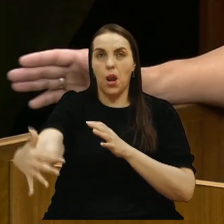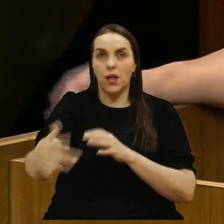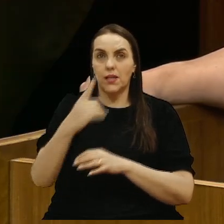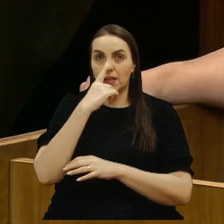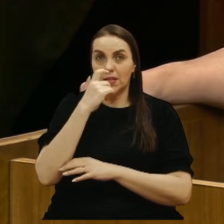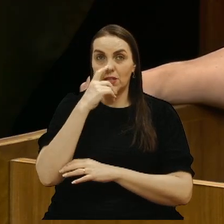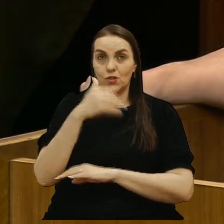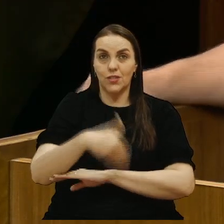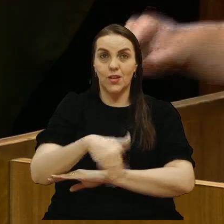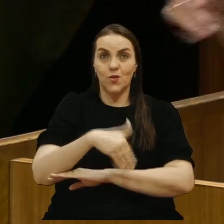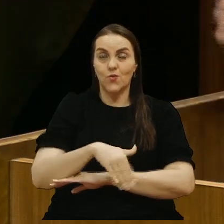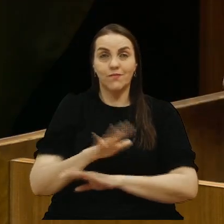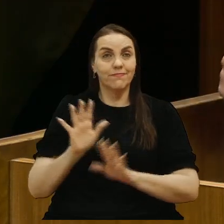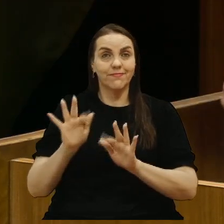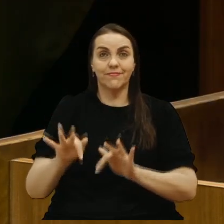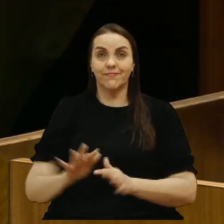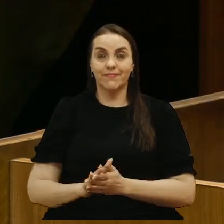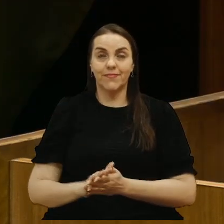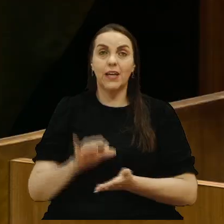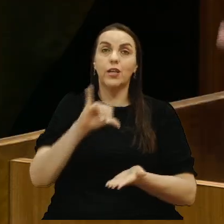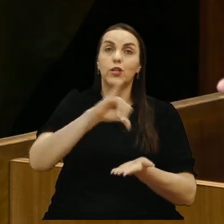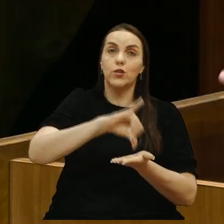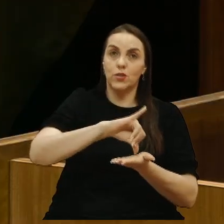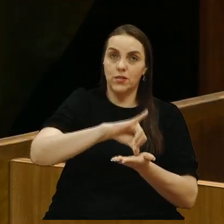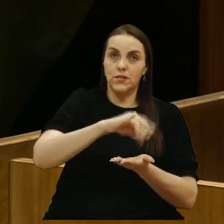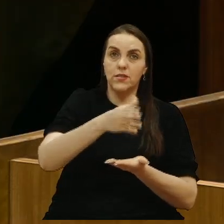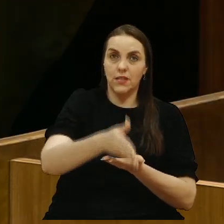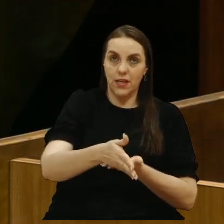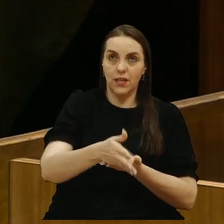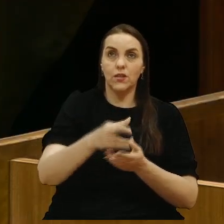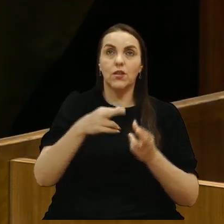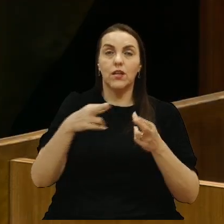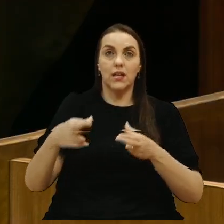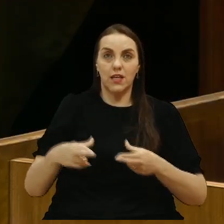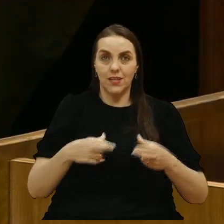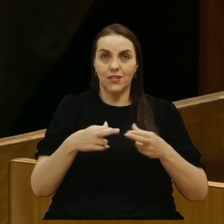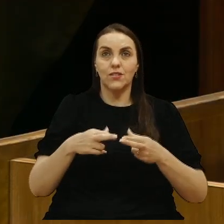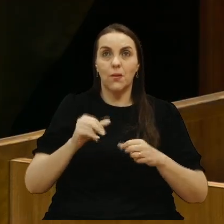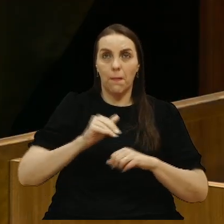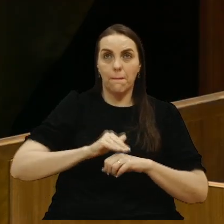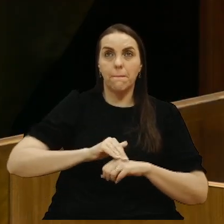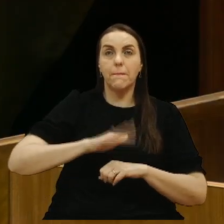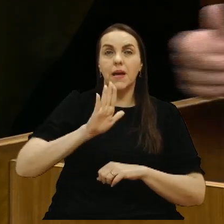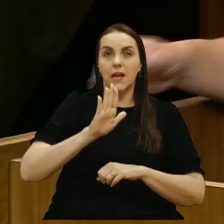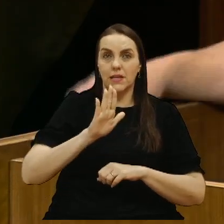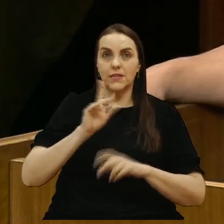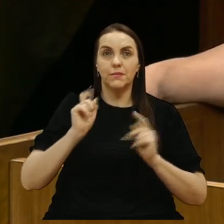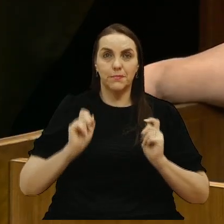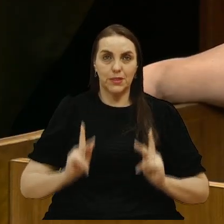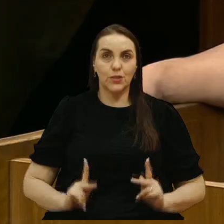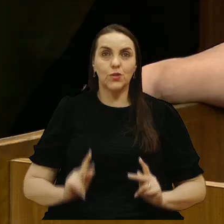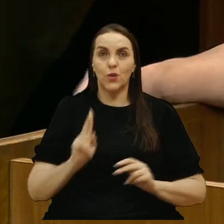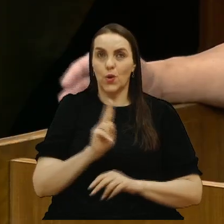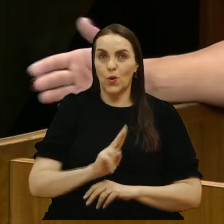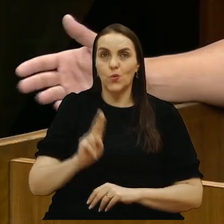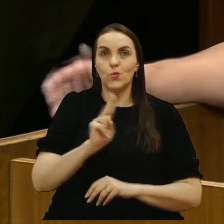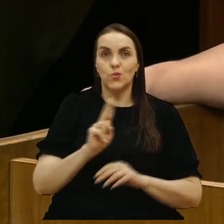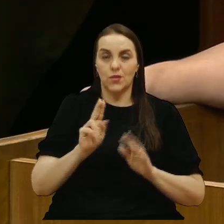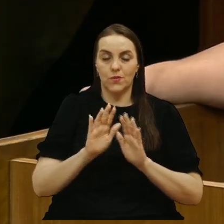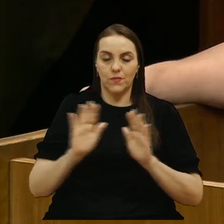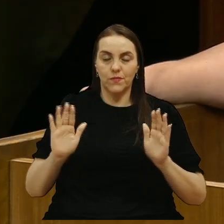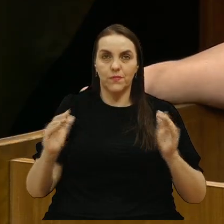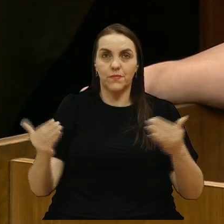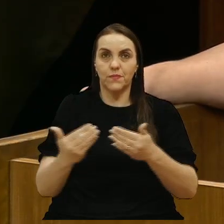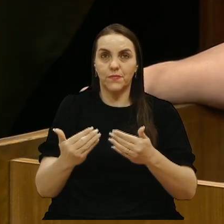isso acabaria. E aí, na região central, que é uma região onde tem muito mais pessoas que utilizam esse container, colocar